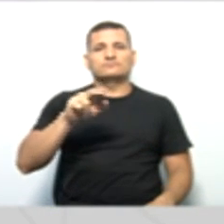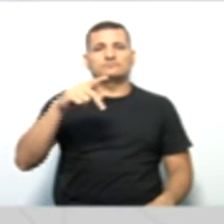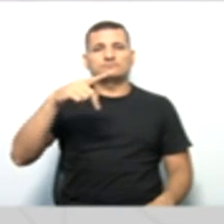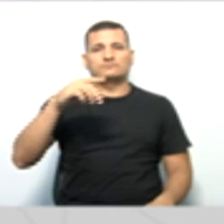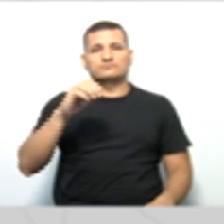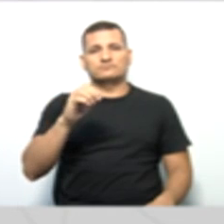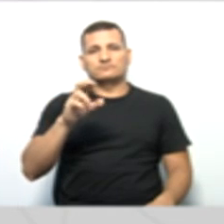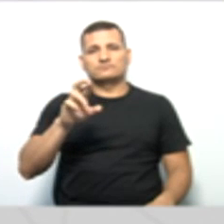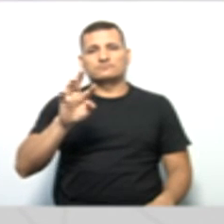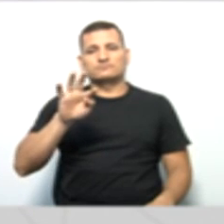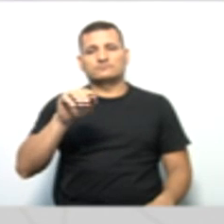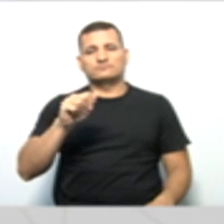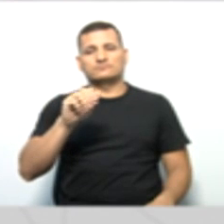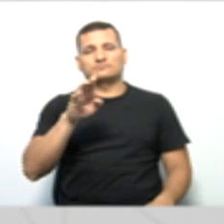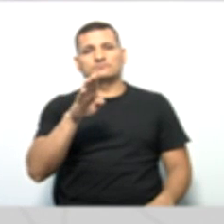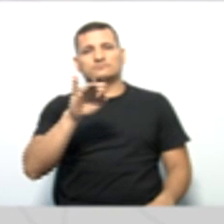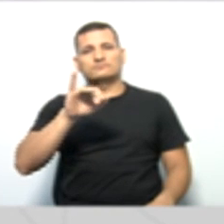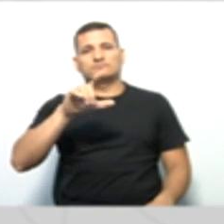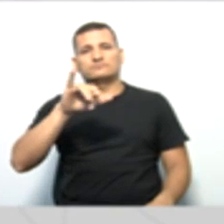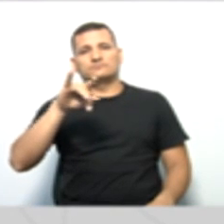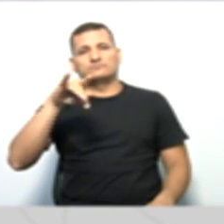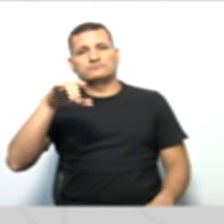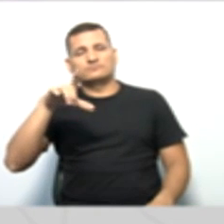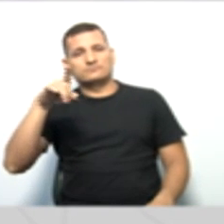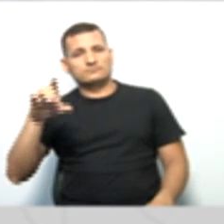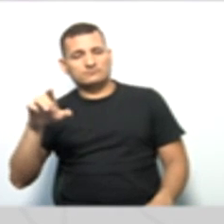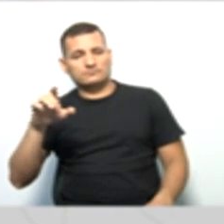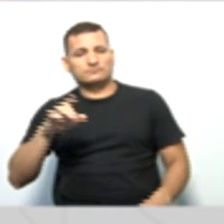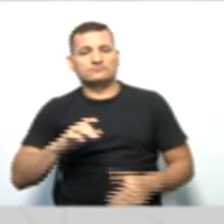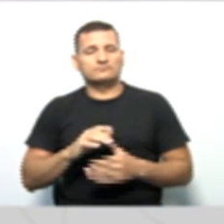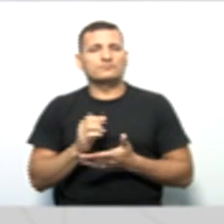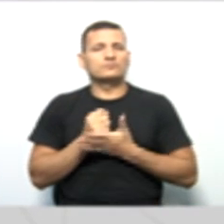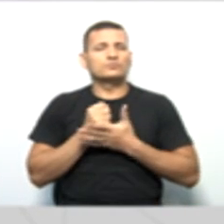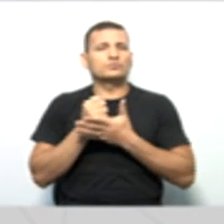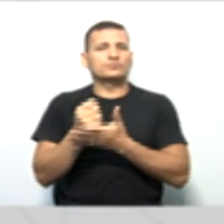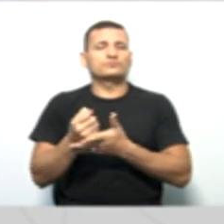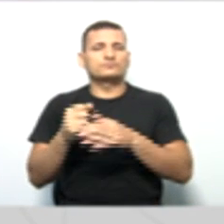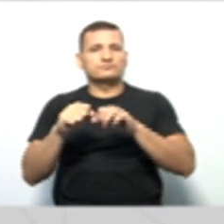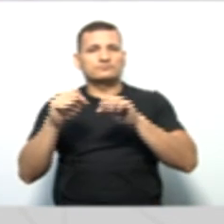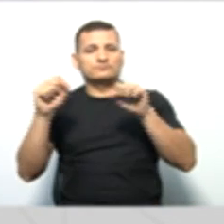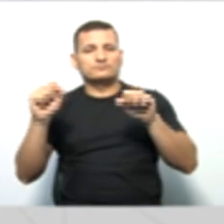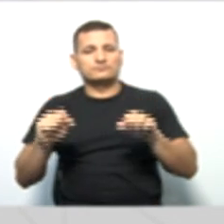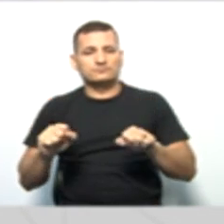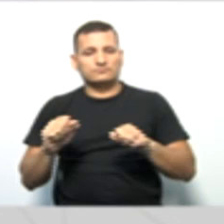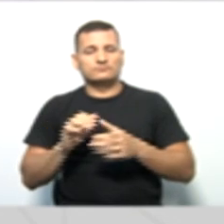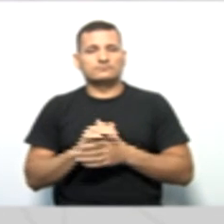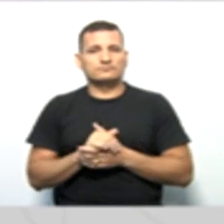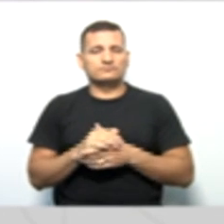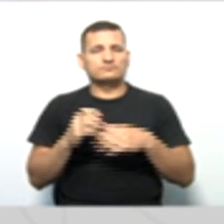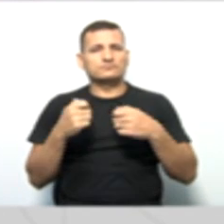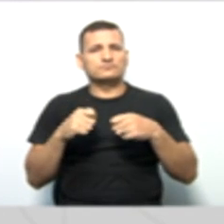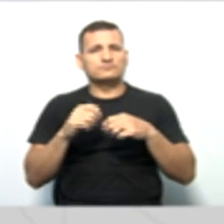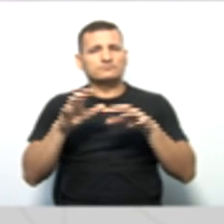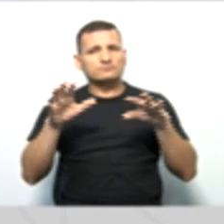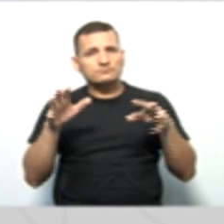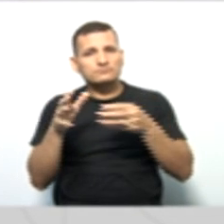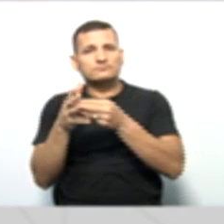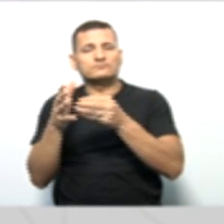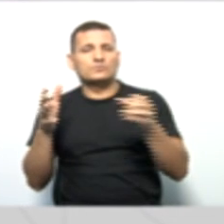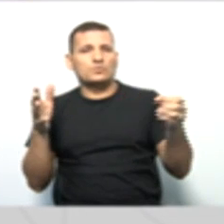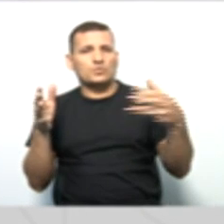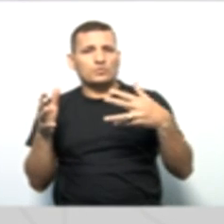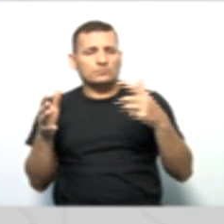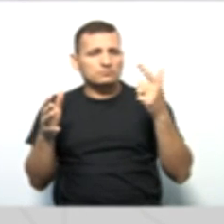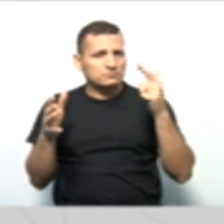Suportabilidade, tá? Ou seja, possibilidade de dar suporte a esse meu sistema, né? Precisa implementar algo novo?